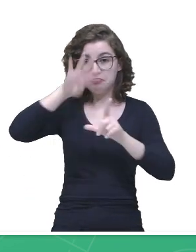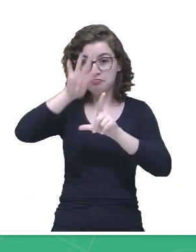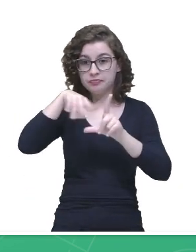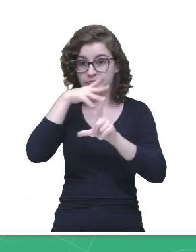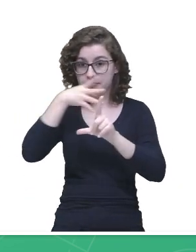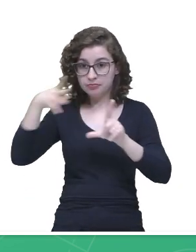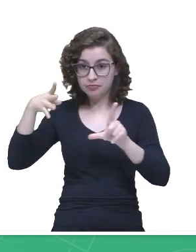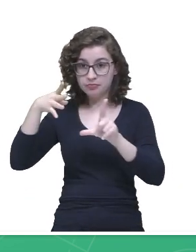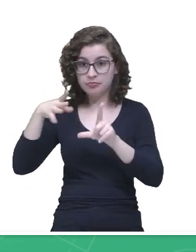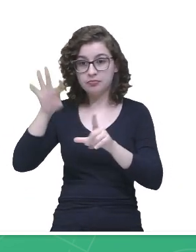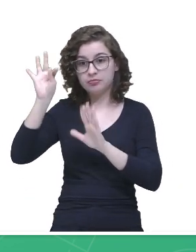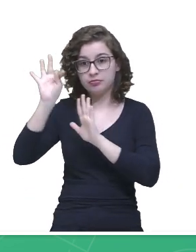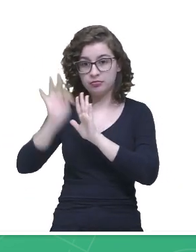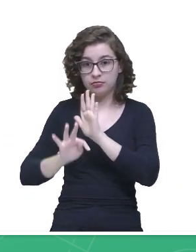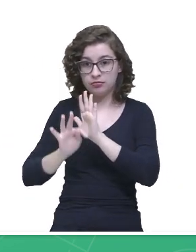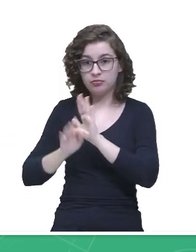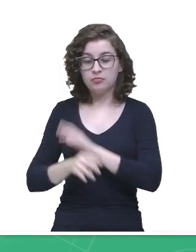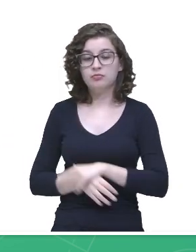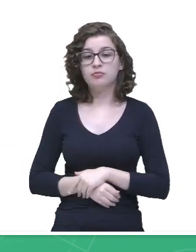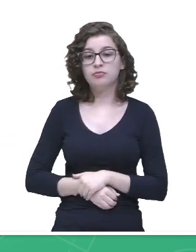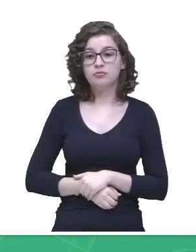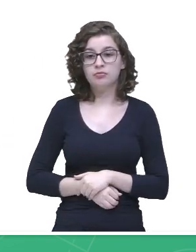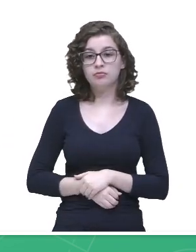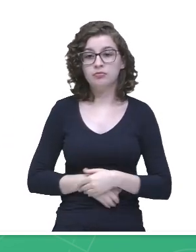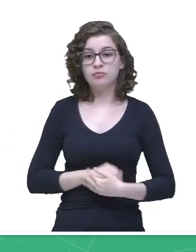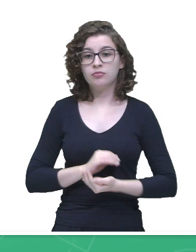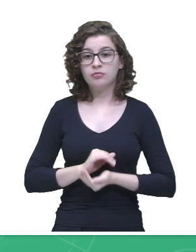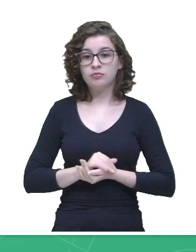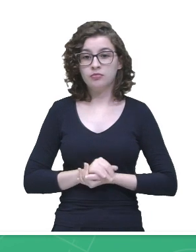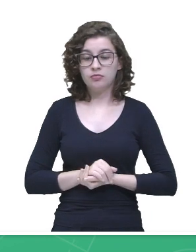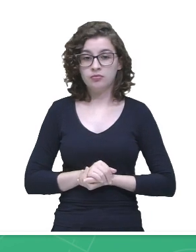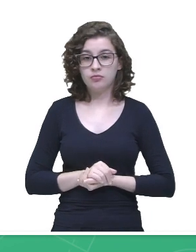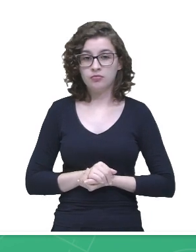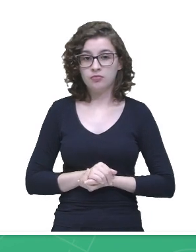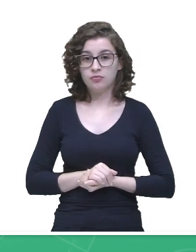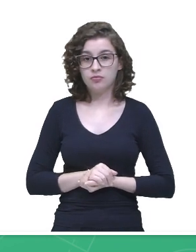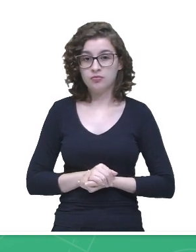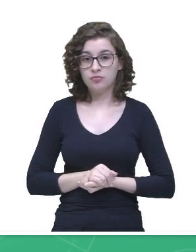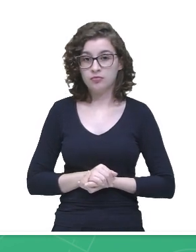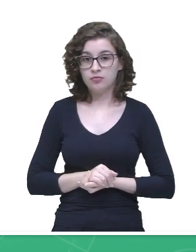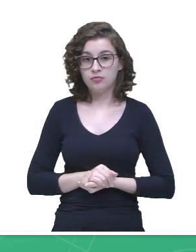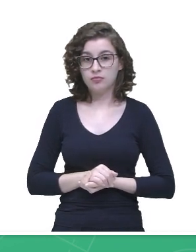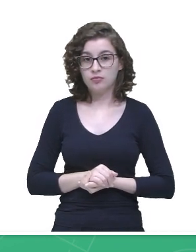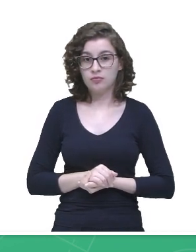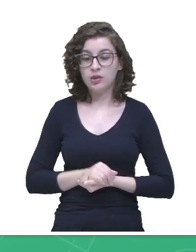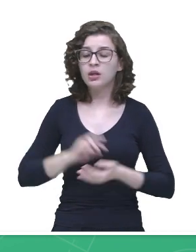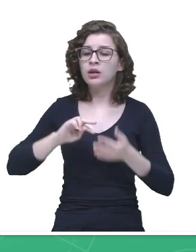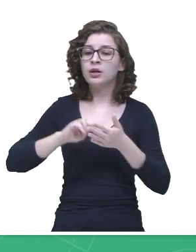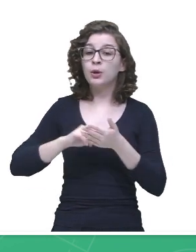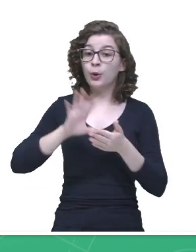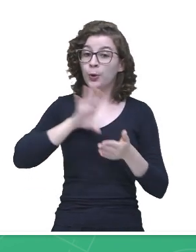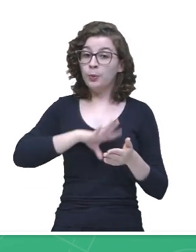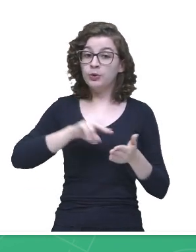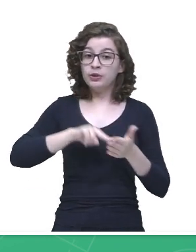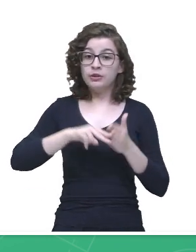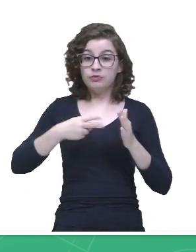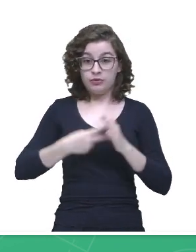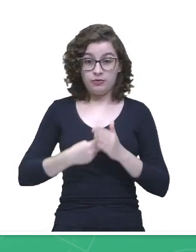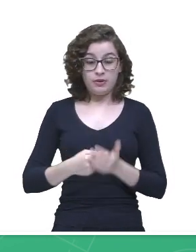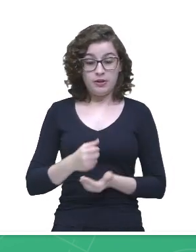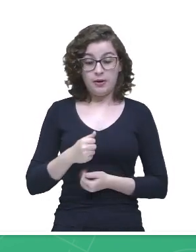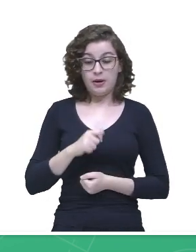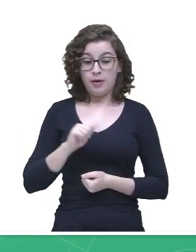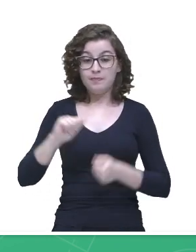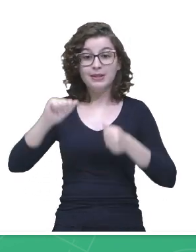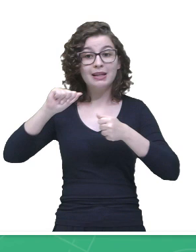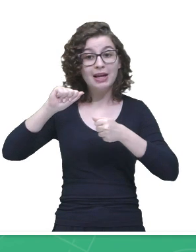hecho, ellos han hecho. Em português eu posso muito bem traduzir isso para eu fiz, tu fizeste, ele